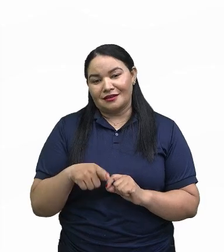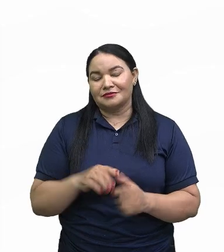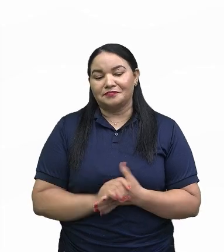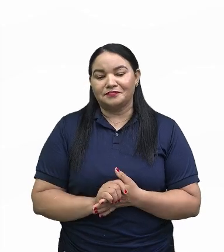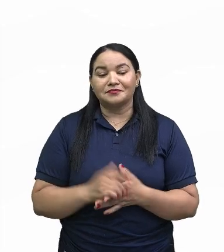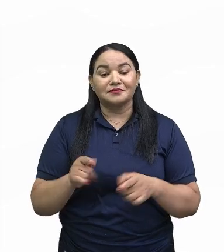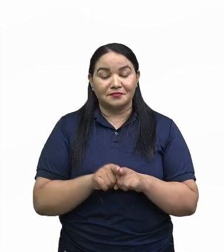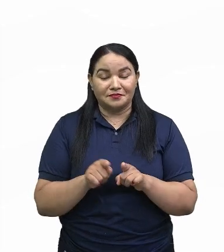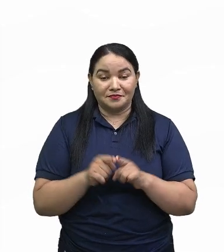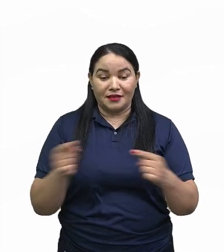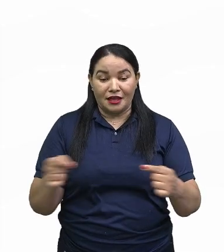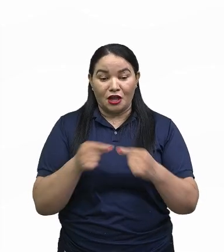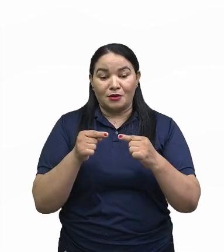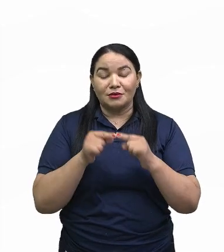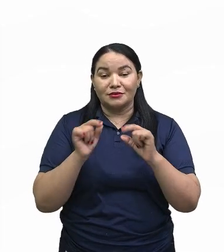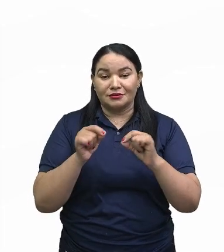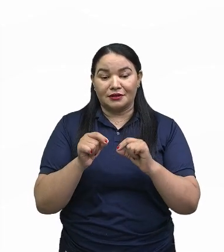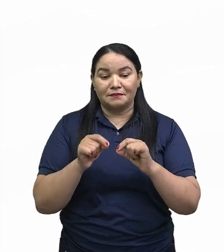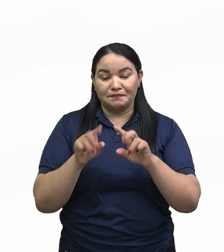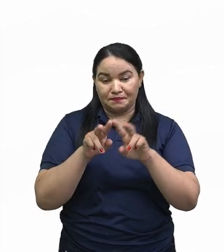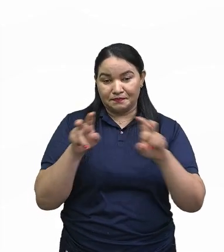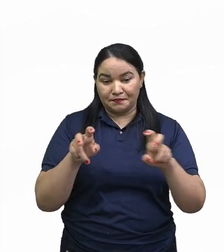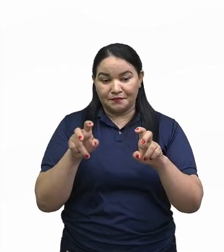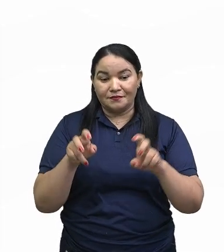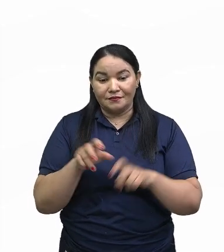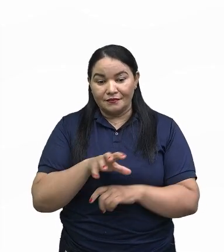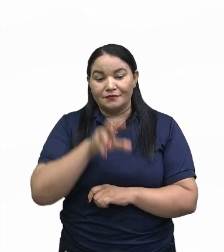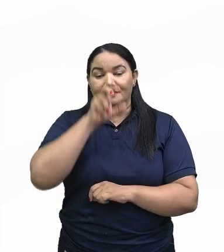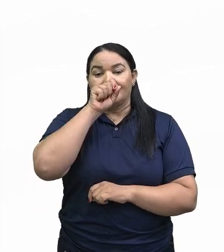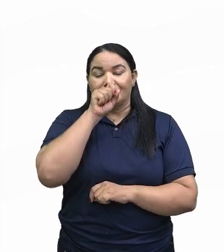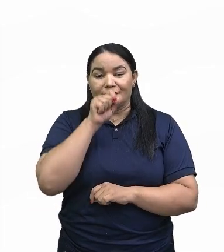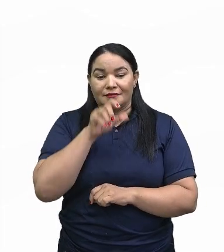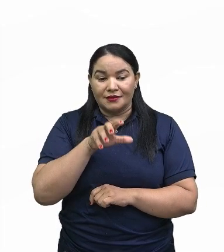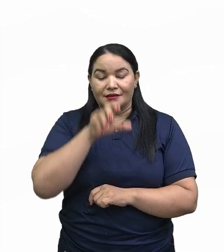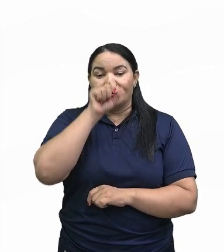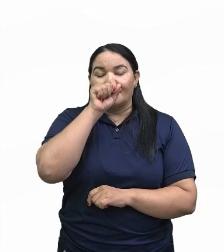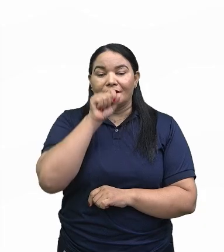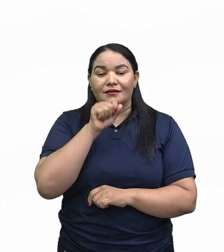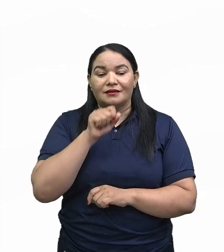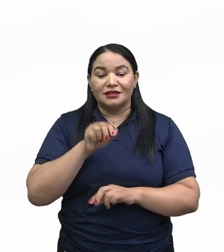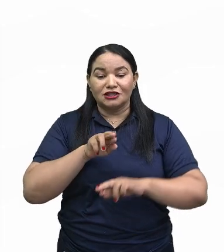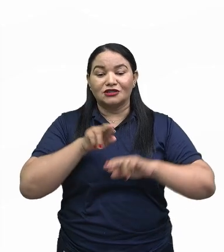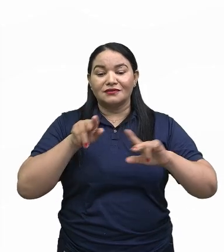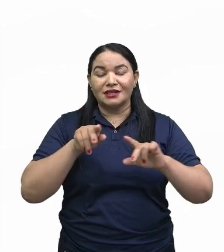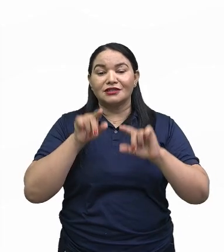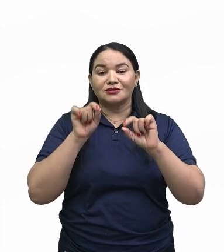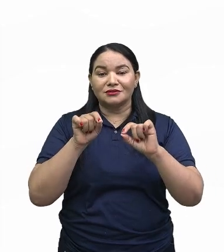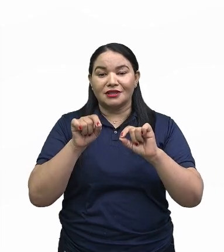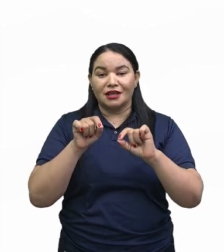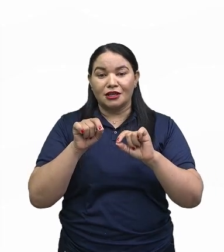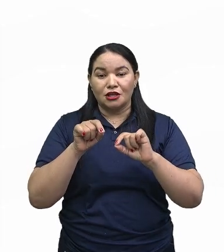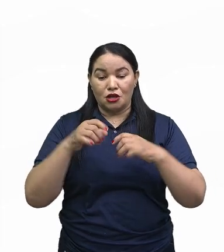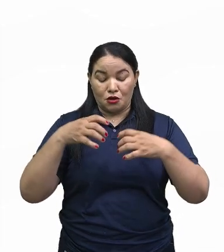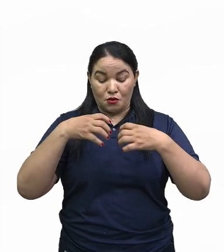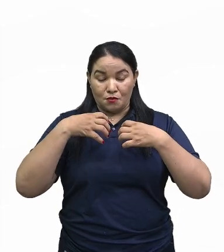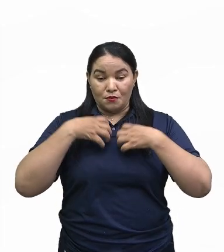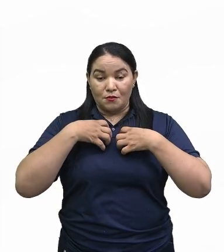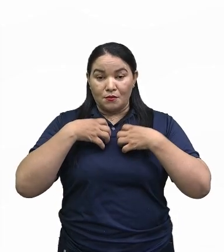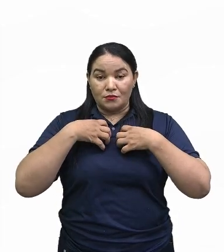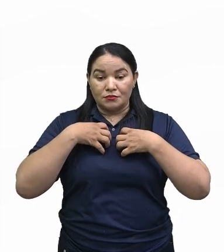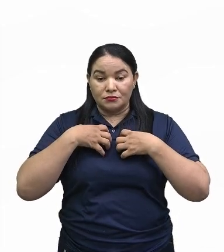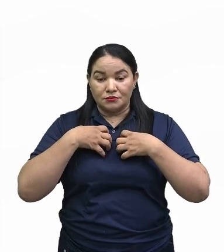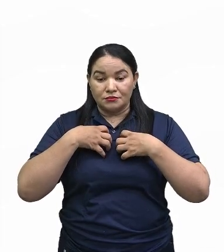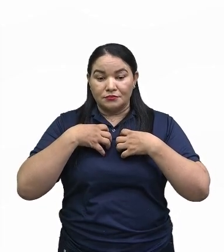a respiração, né? Falamos aí que o ar também é importante. Vamos ver qual é a diferença da respiração e da ventilação